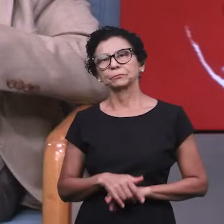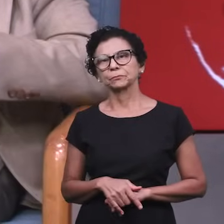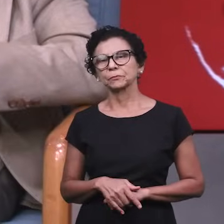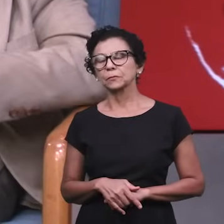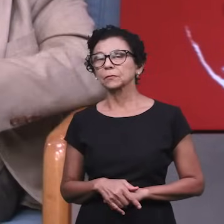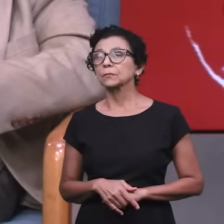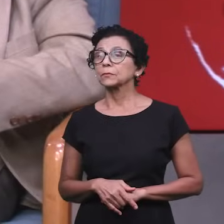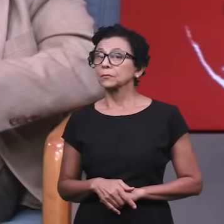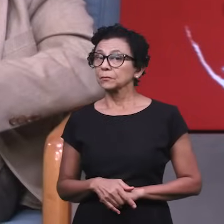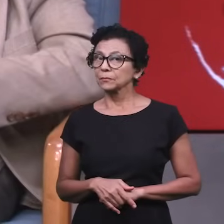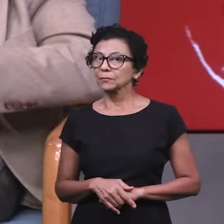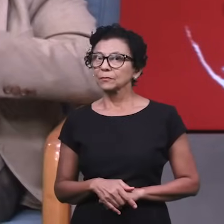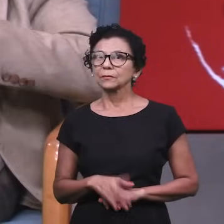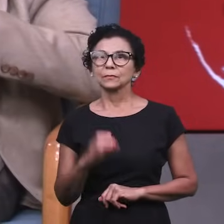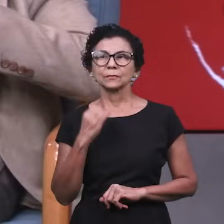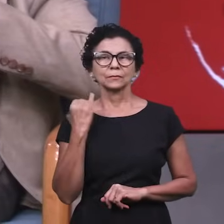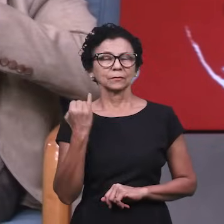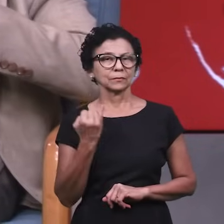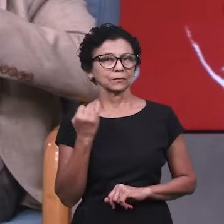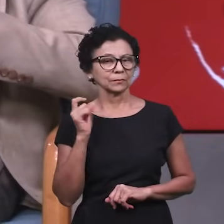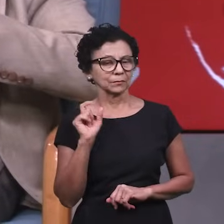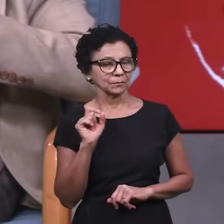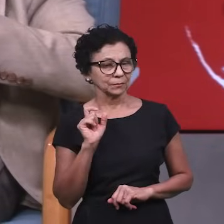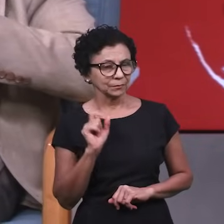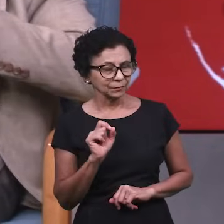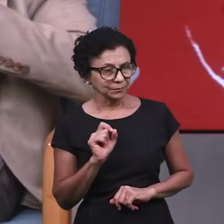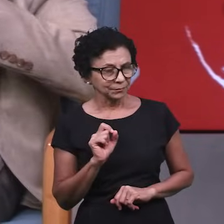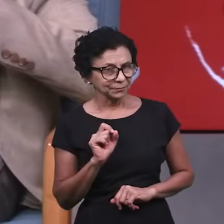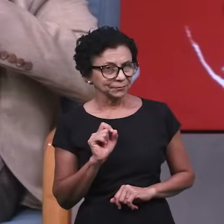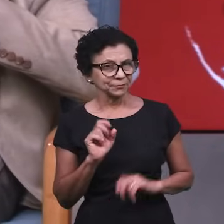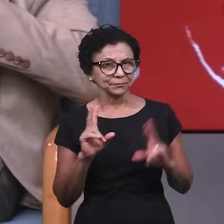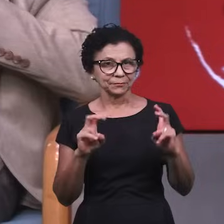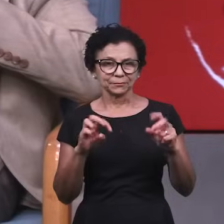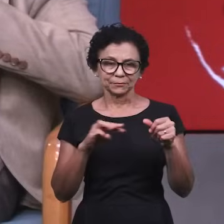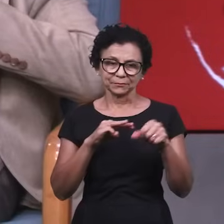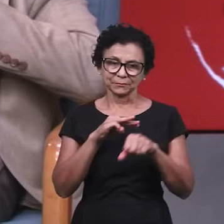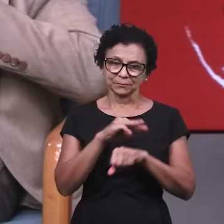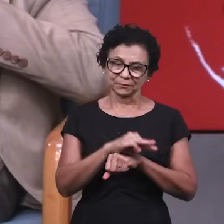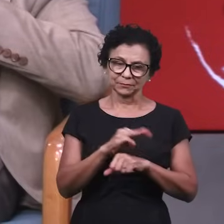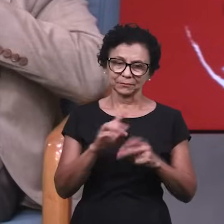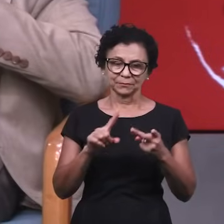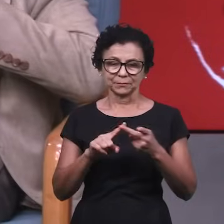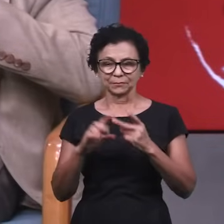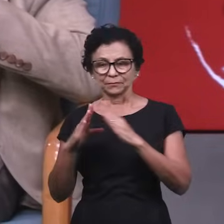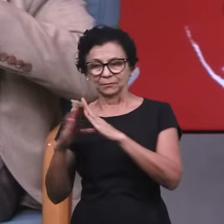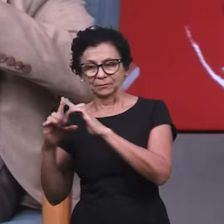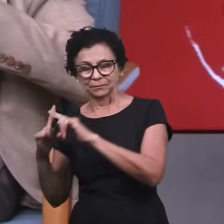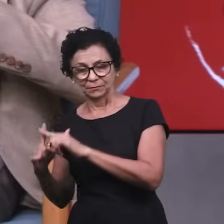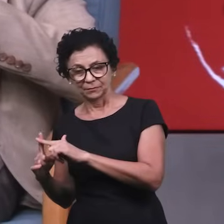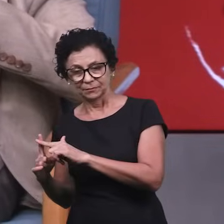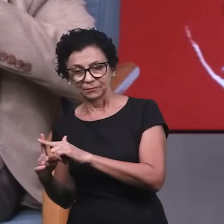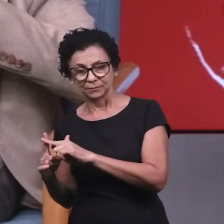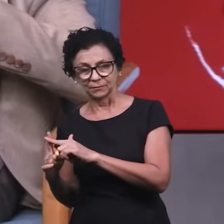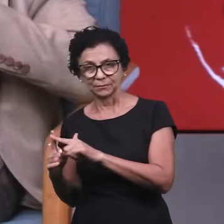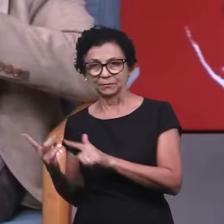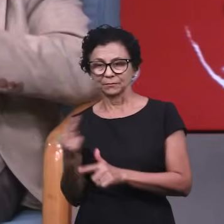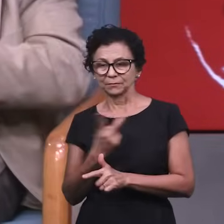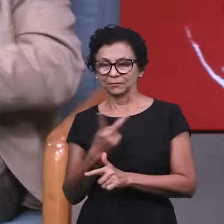É bom que se diga, quando nós falamos de ministérios e falamos de igreja, nós falamos de corpo.